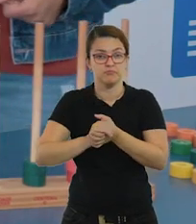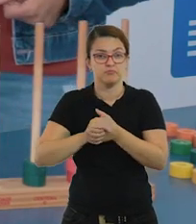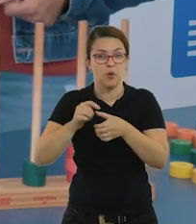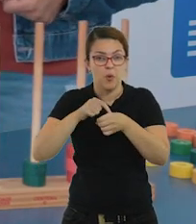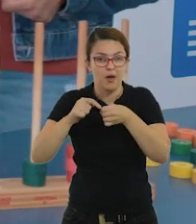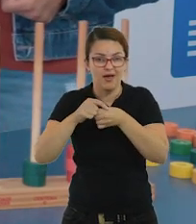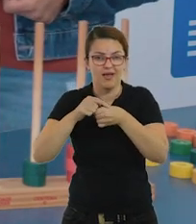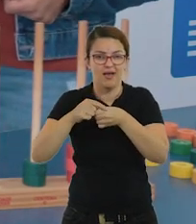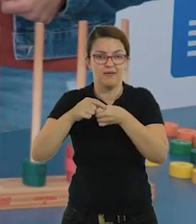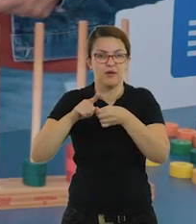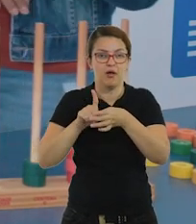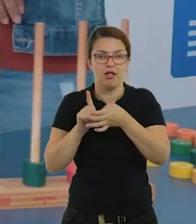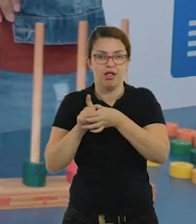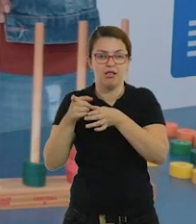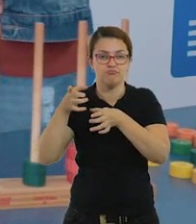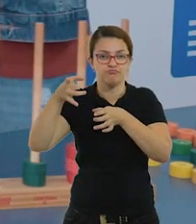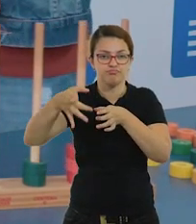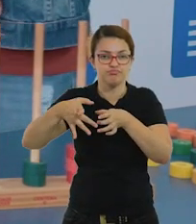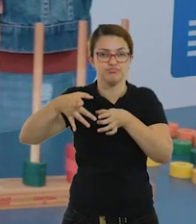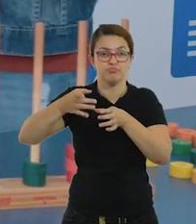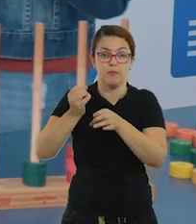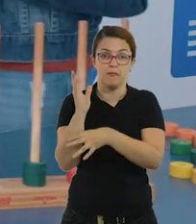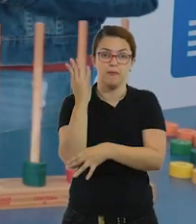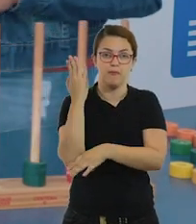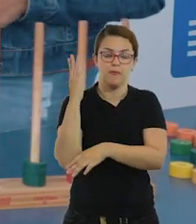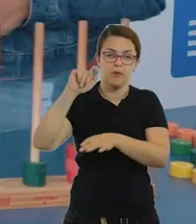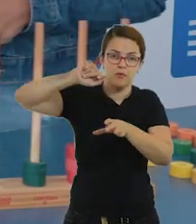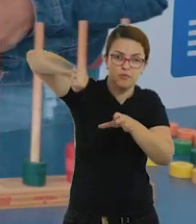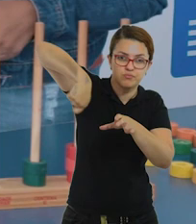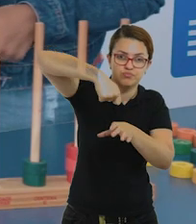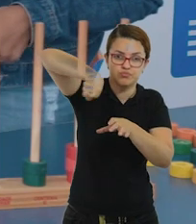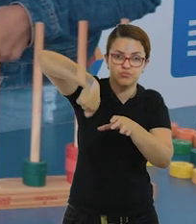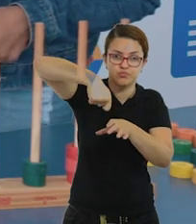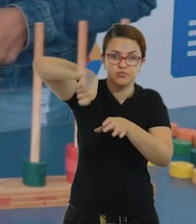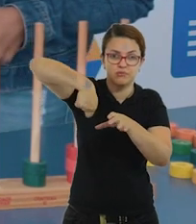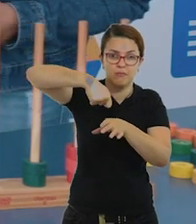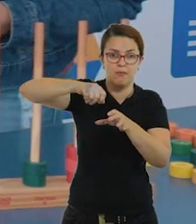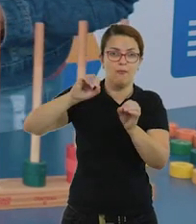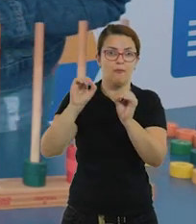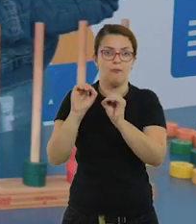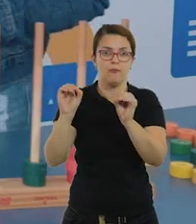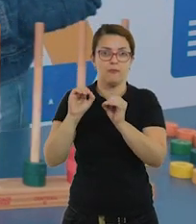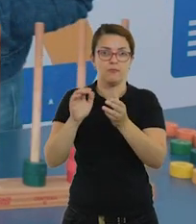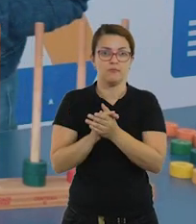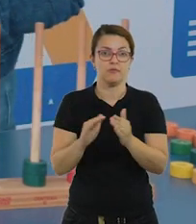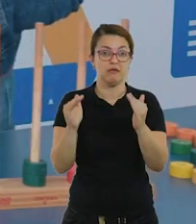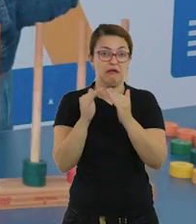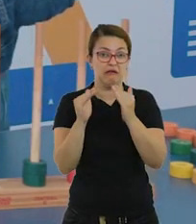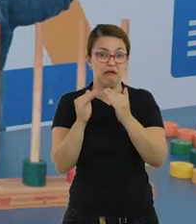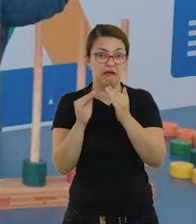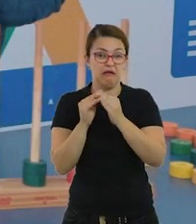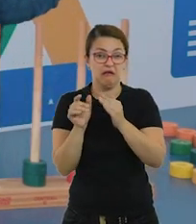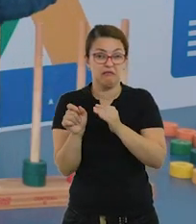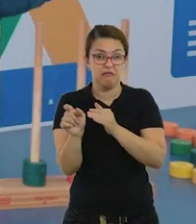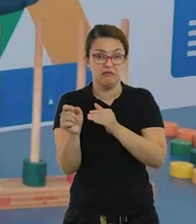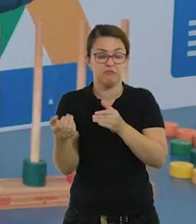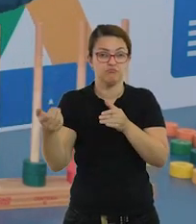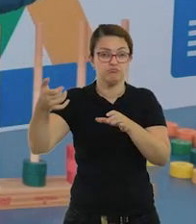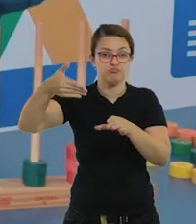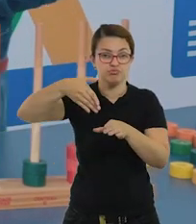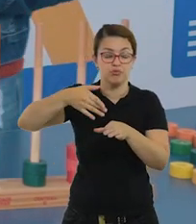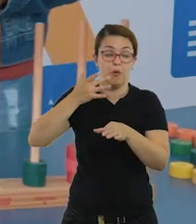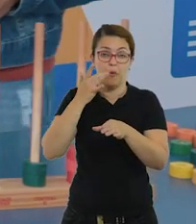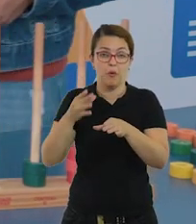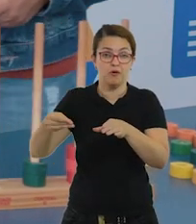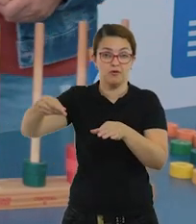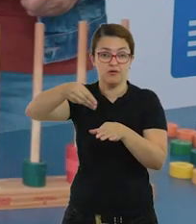bichada, mexe, remexe com pau de sebo o seu sopão. Nabo estragado, casa de besouro, pó de ferro, pó de